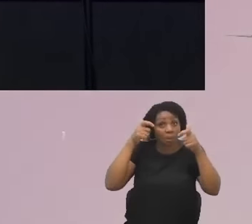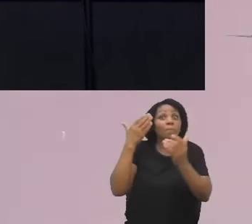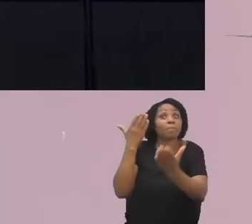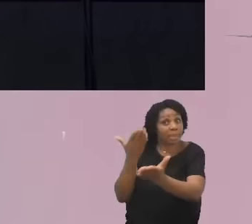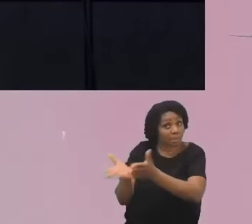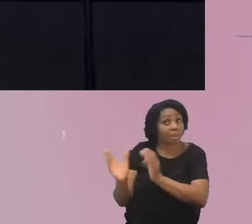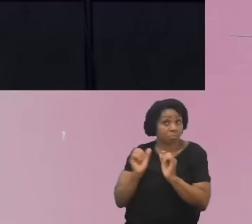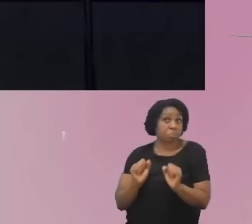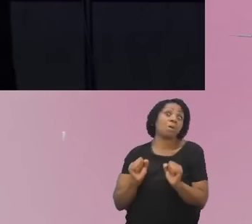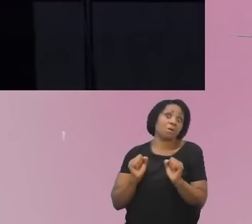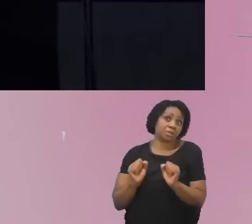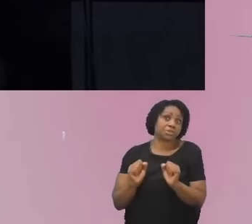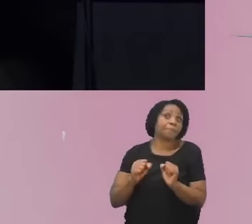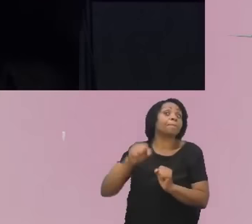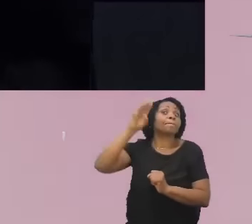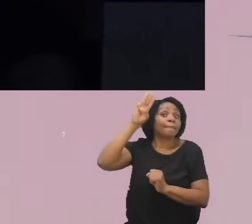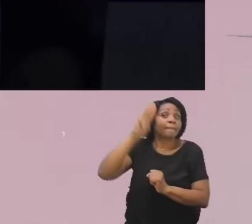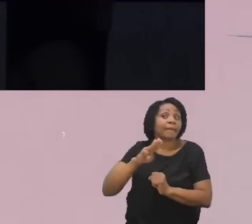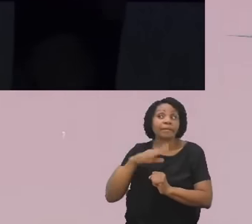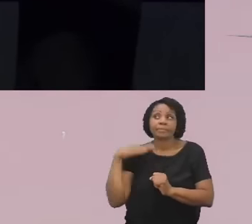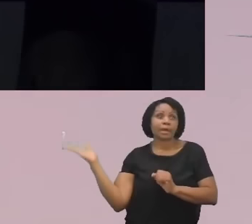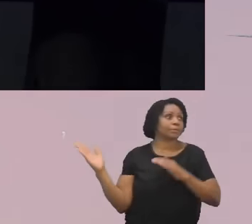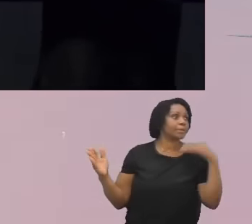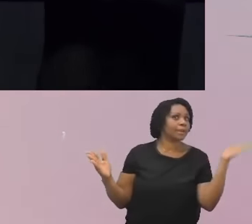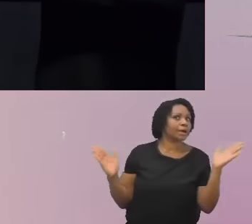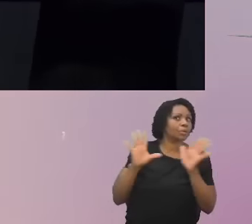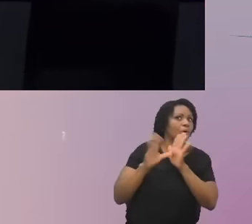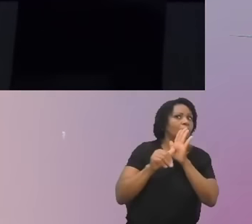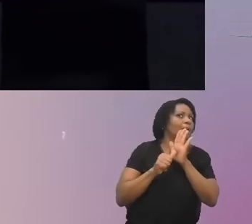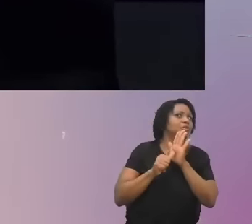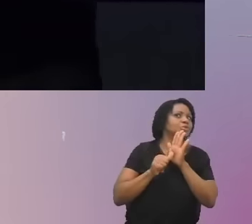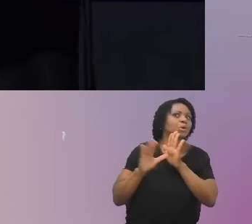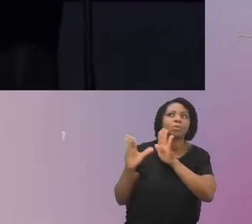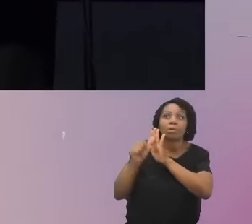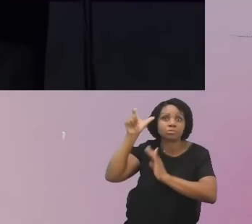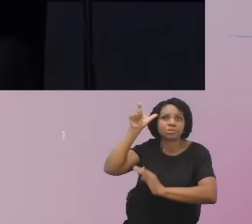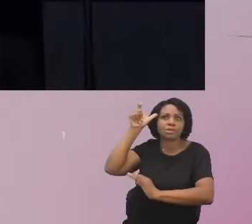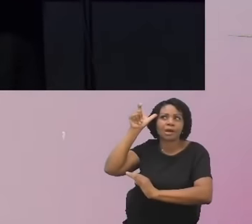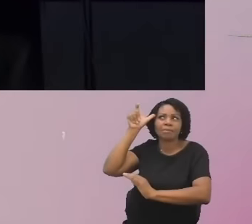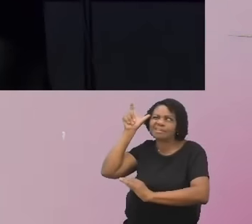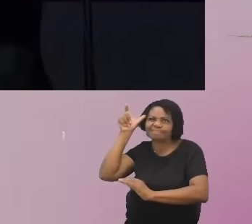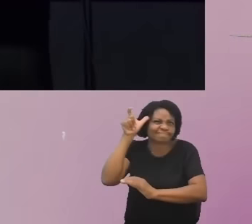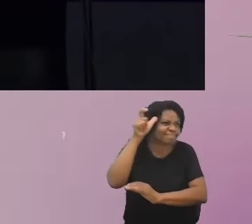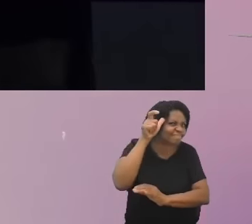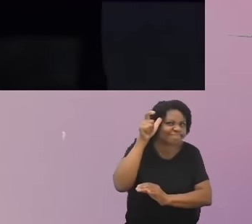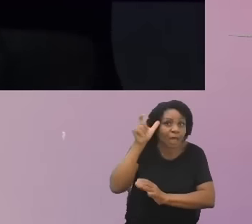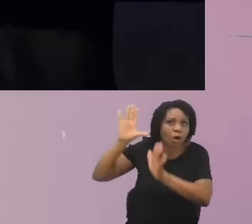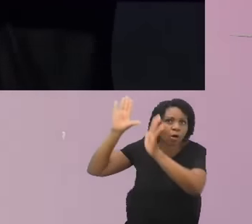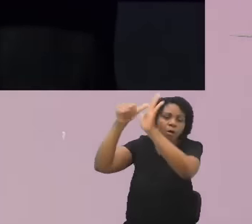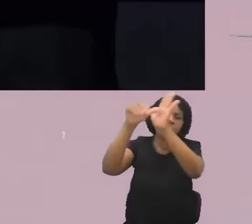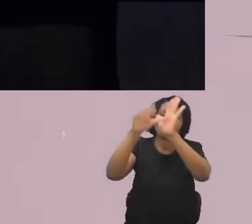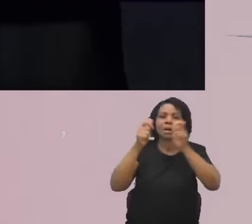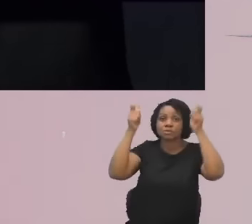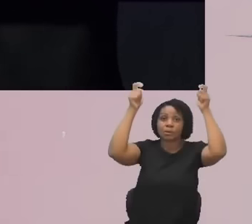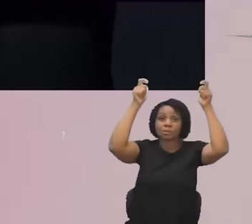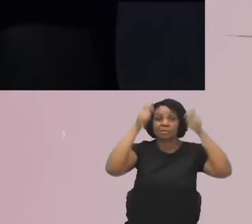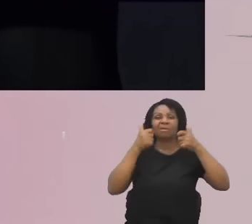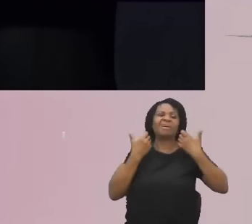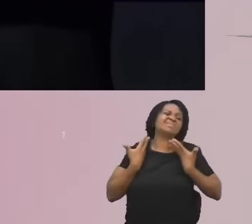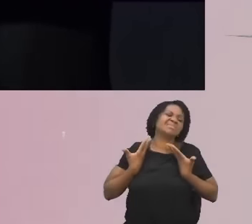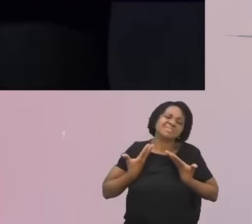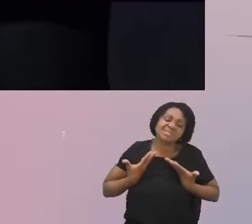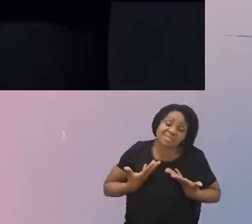perder a coroa. Quem é que está do lado querendo roubar a tua coroa? É o diabo. Ele está querendo roubar a tua coroa com